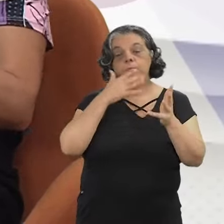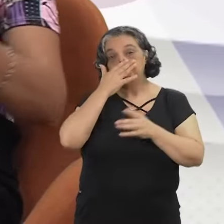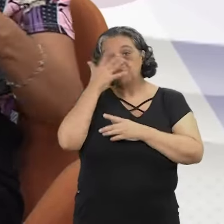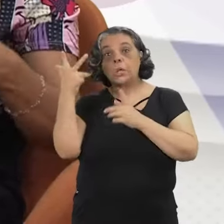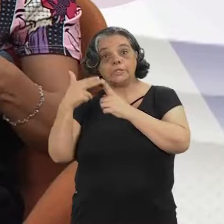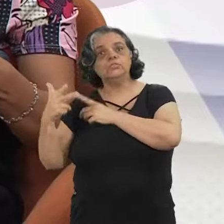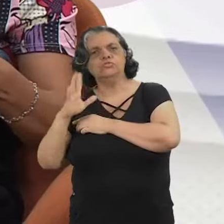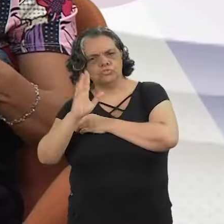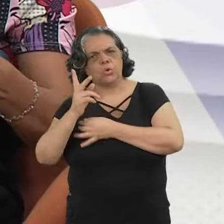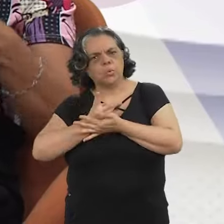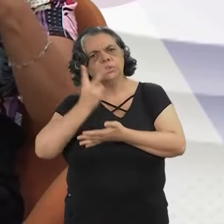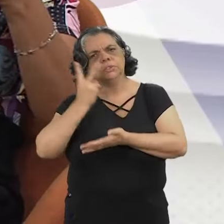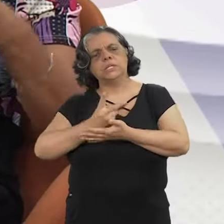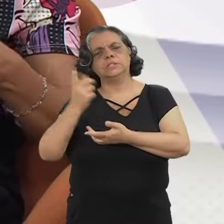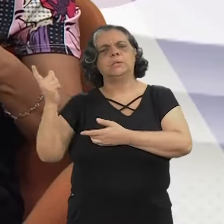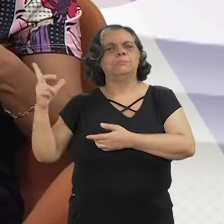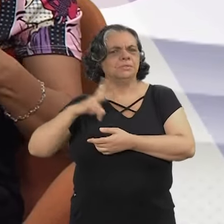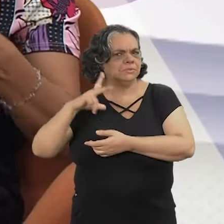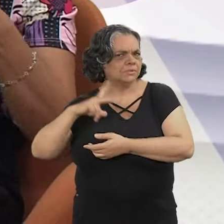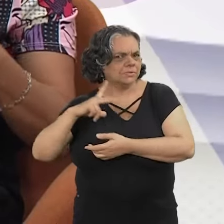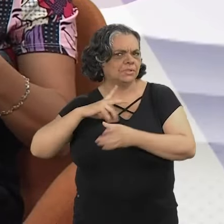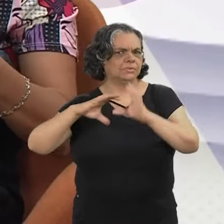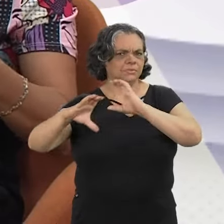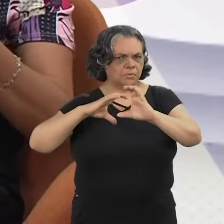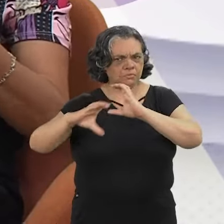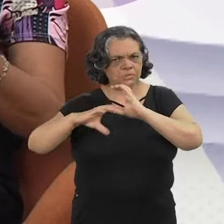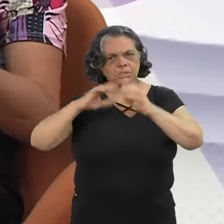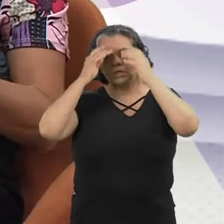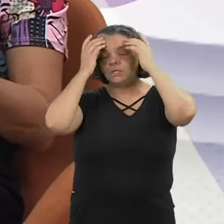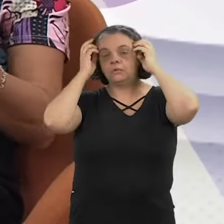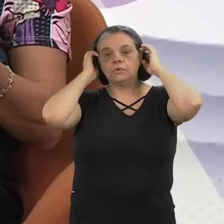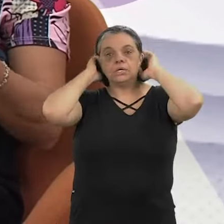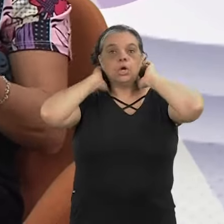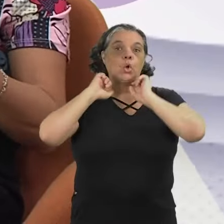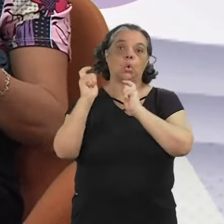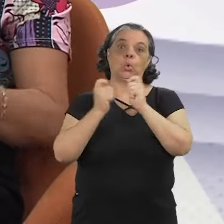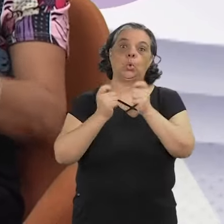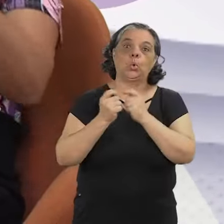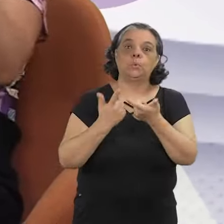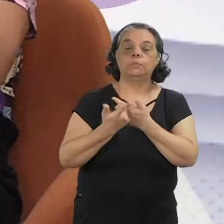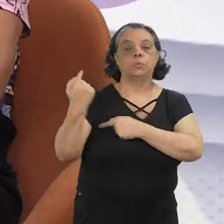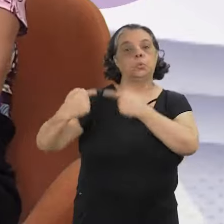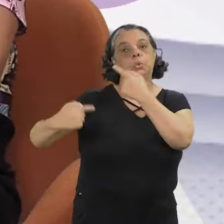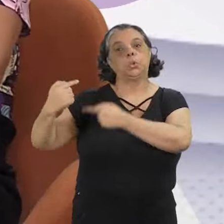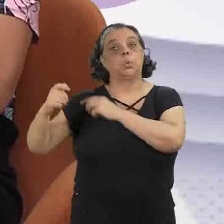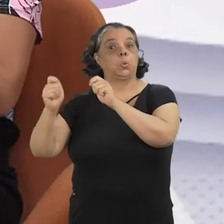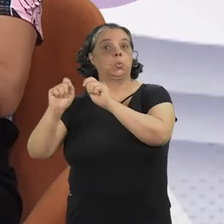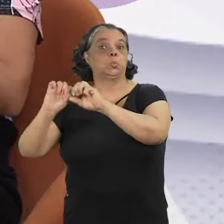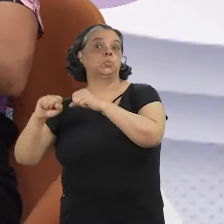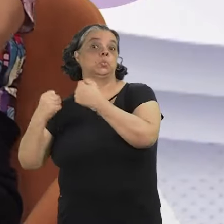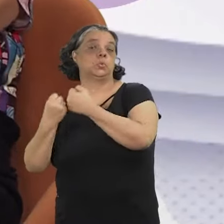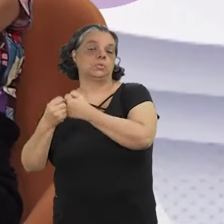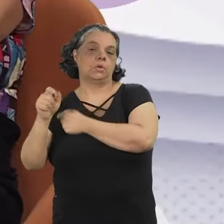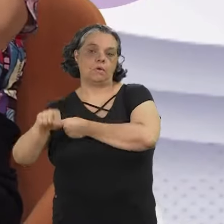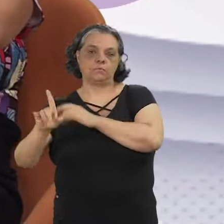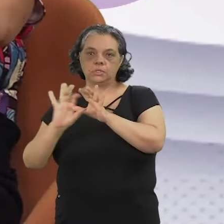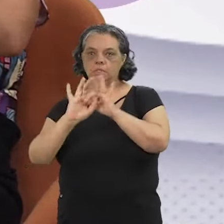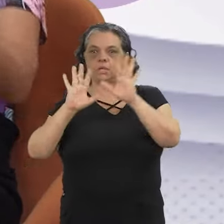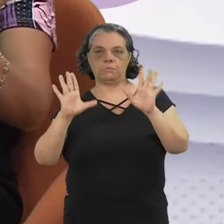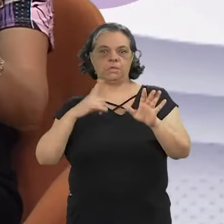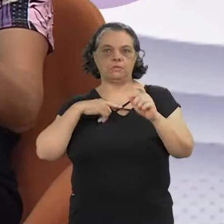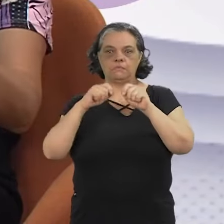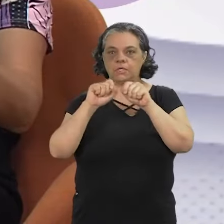ocorre nos meios de comunicação privados né comerciais existe censura Econômica censura política controle social é outra coisa você tem